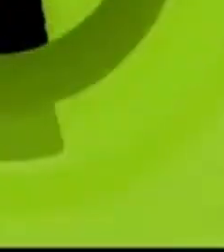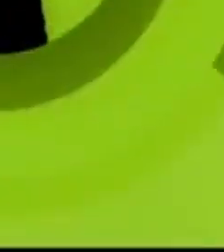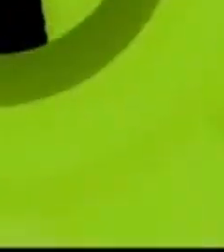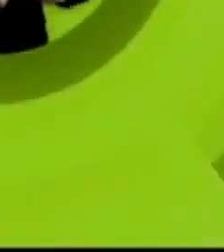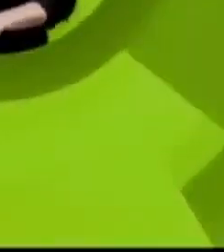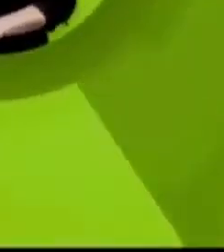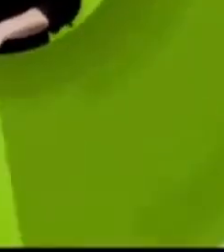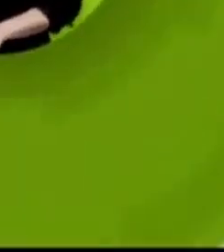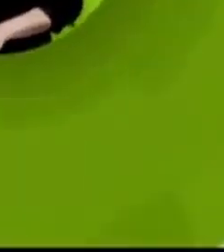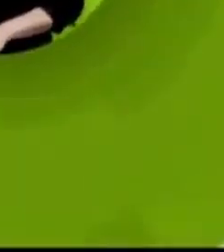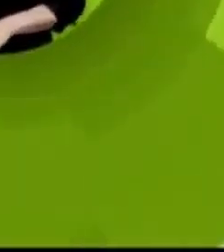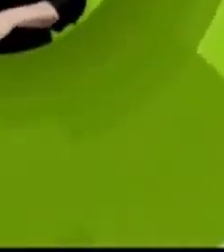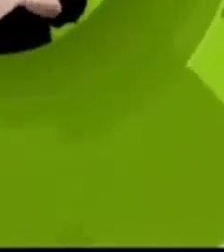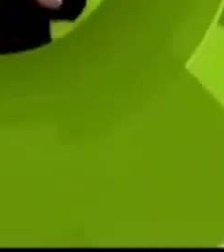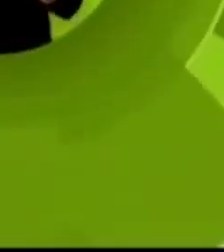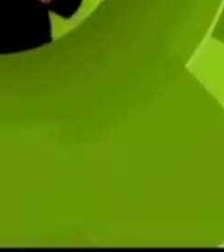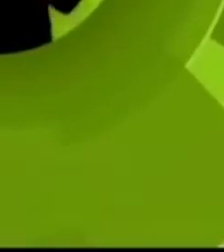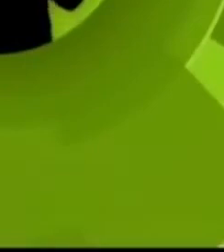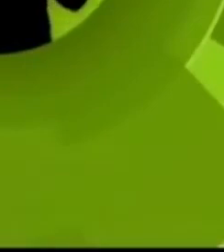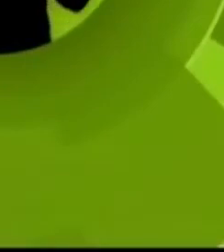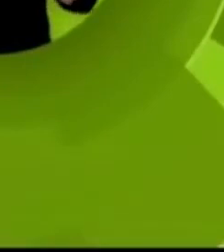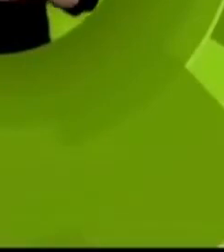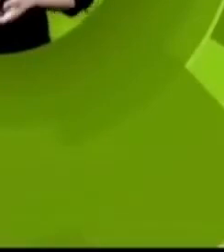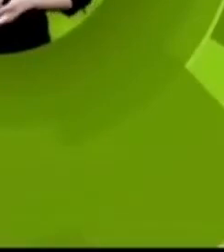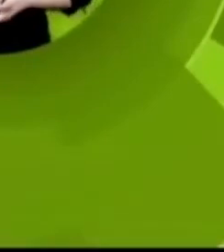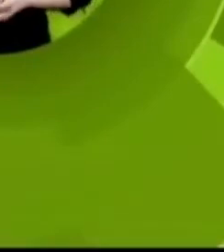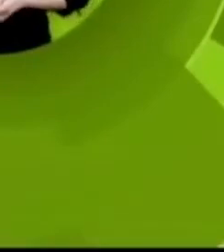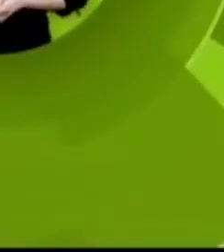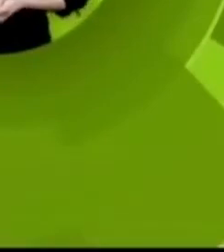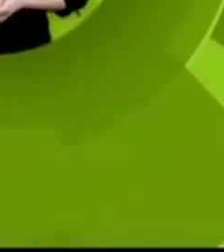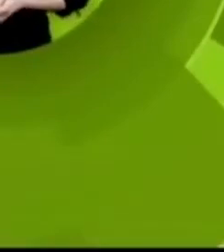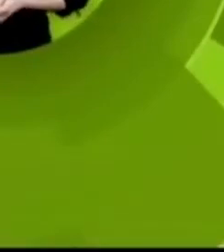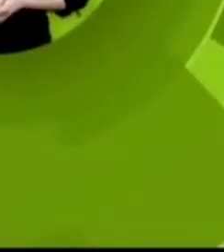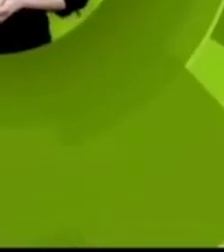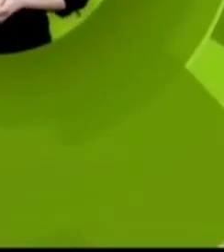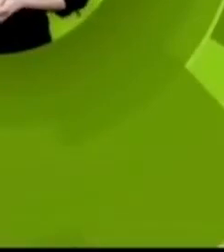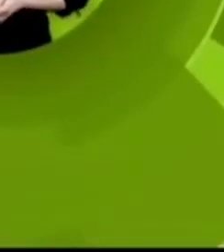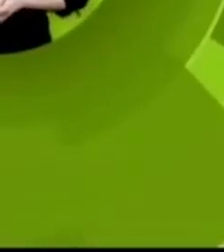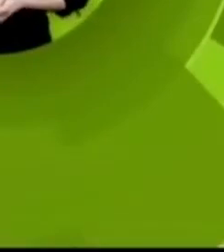O programa a seguir é livre para todos os públicos.